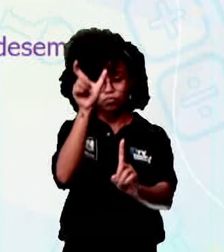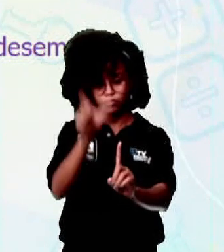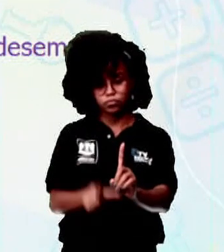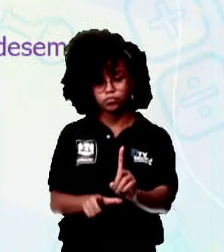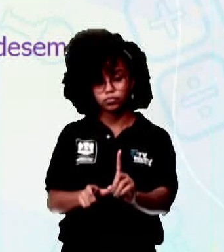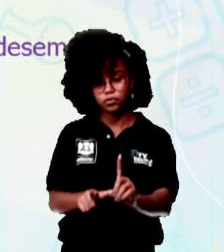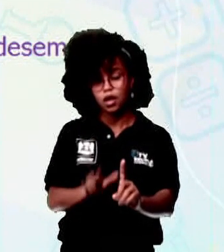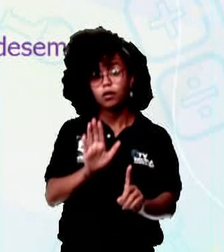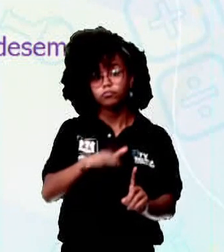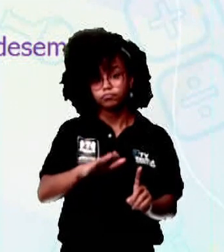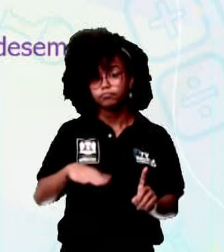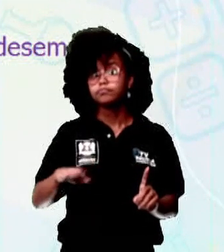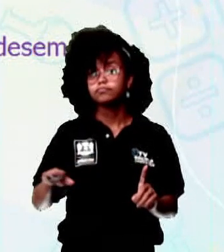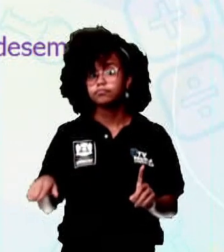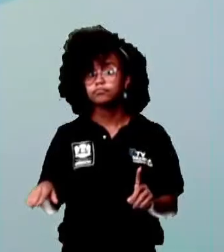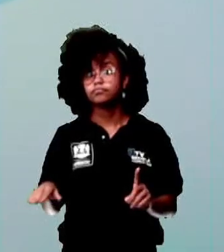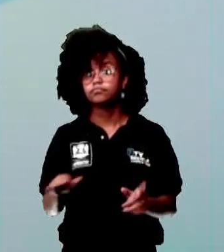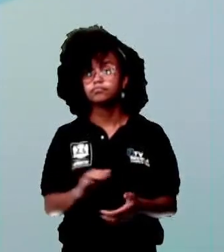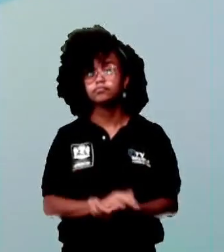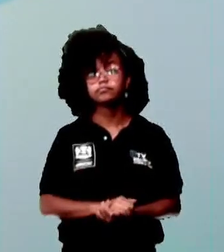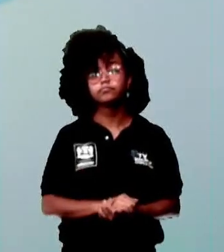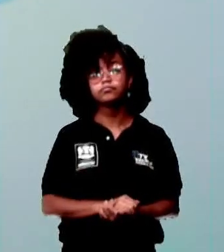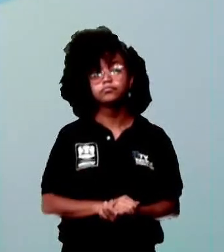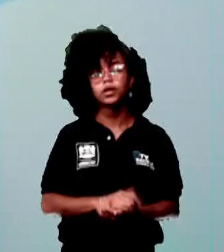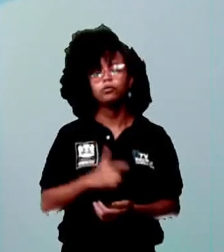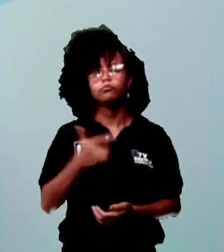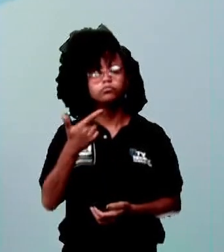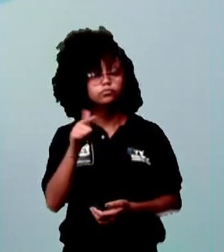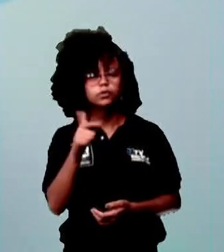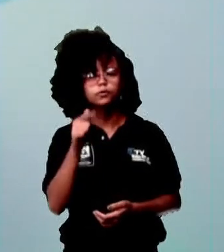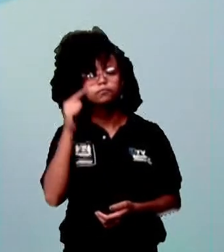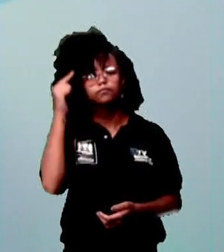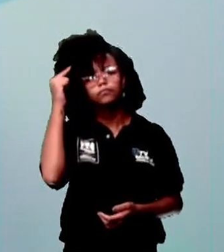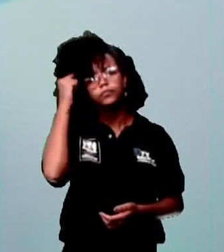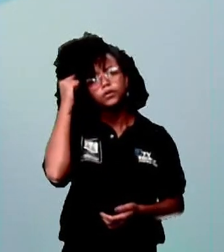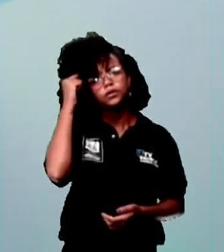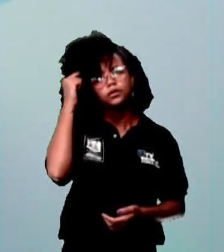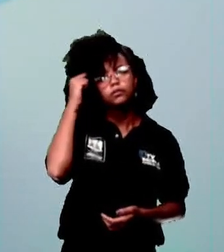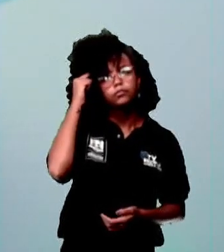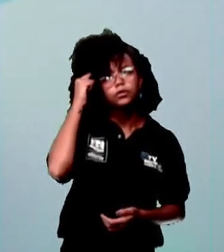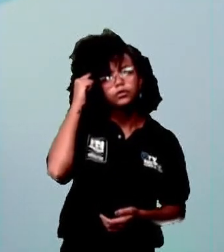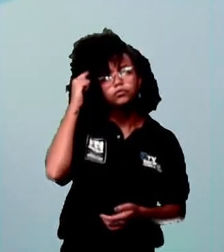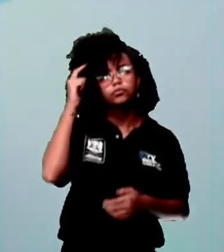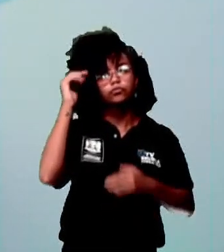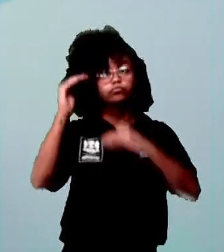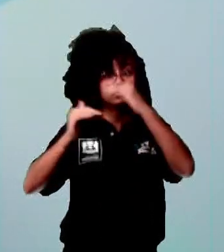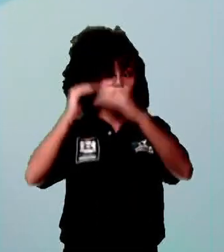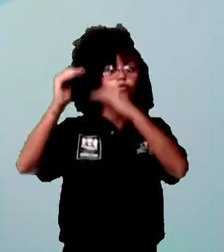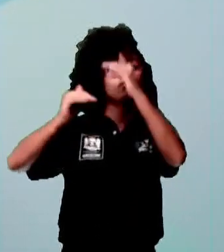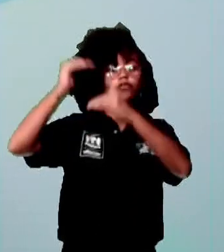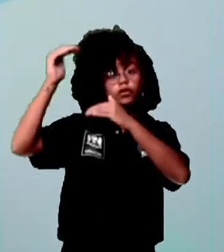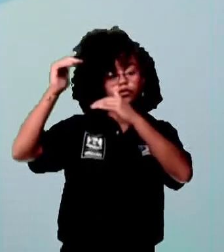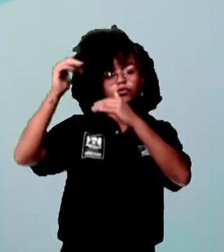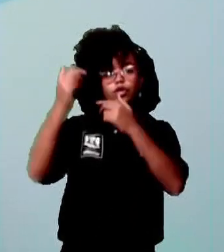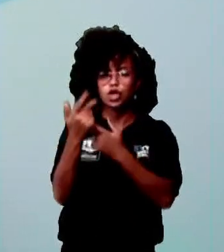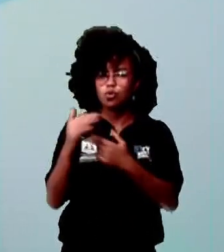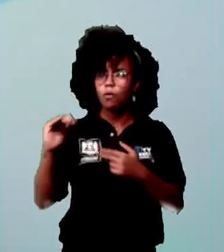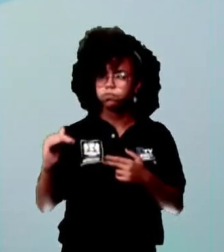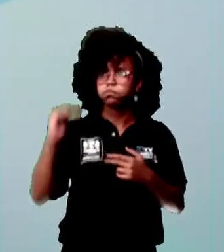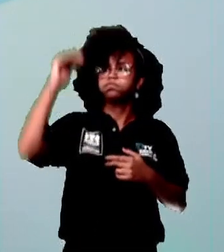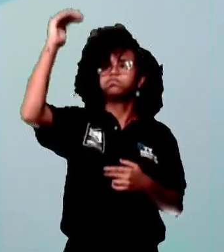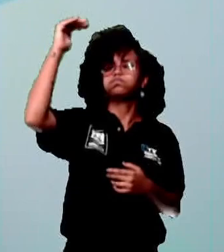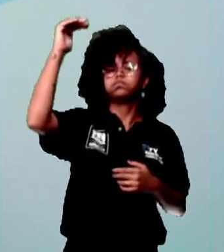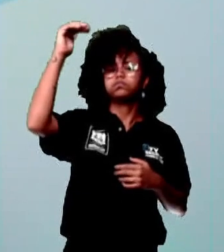de fato uma criança, ele não tem um pensamento, né, elaborado e maduro de um adulto para criticar